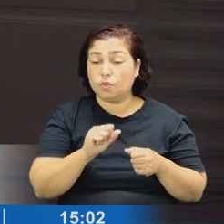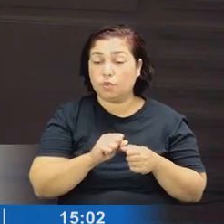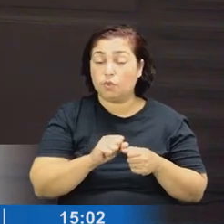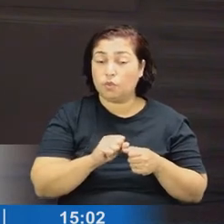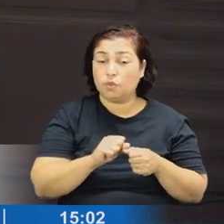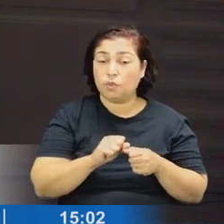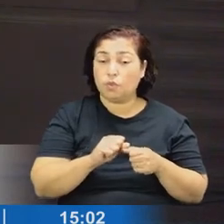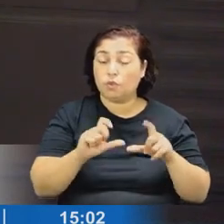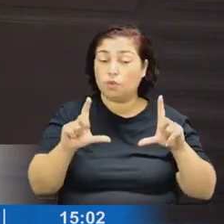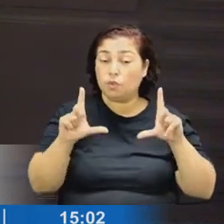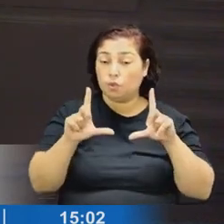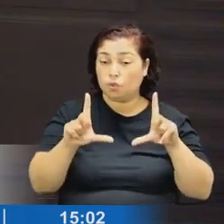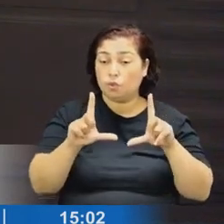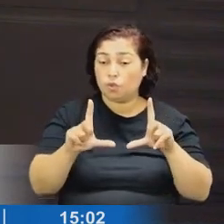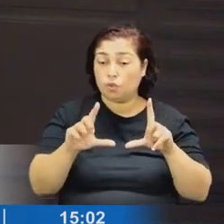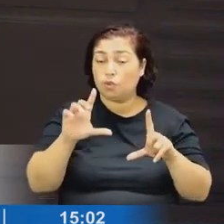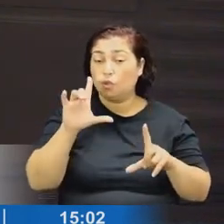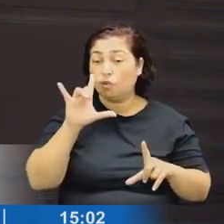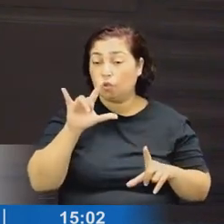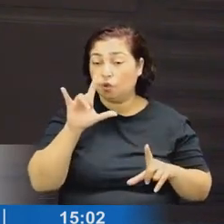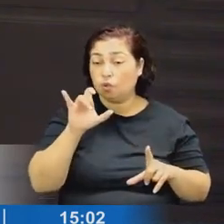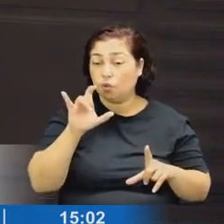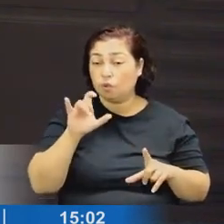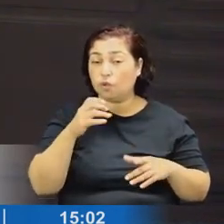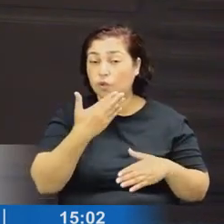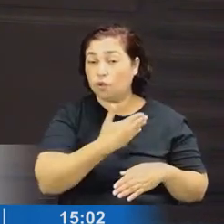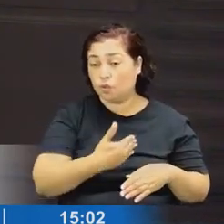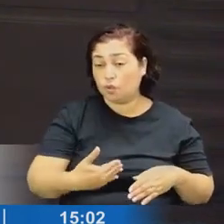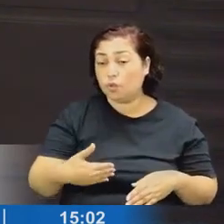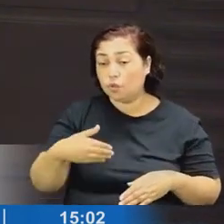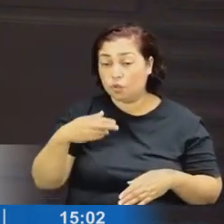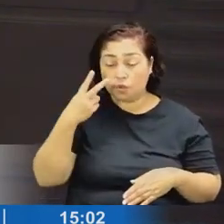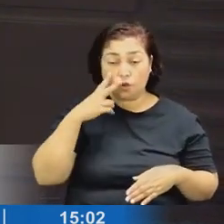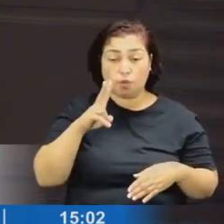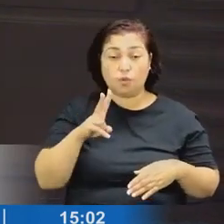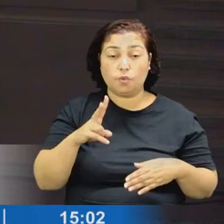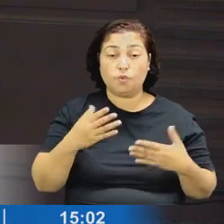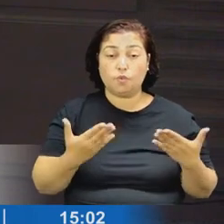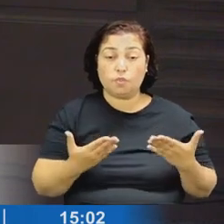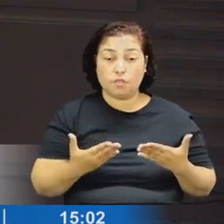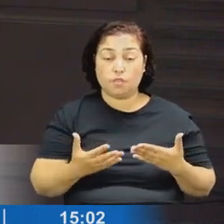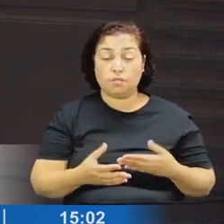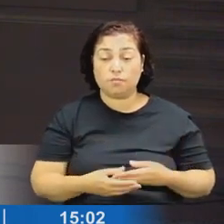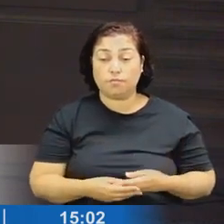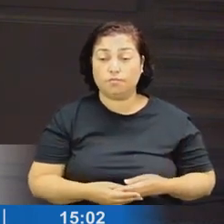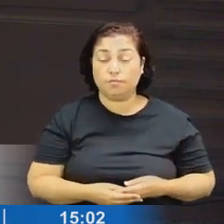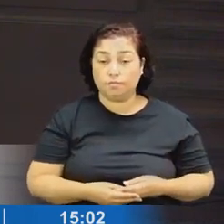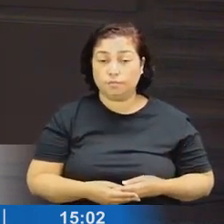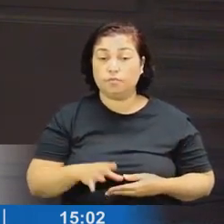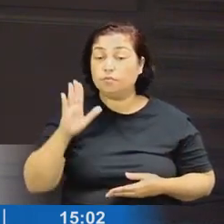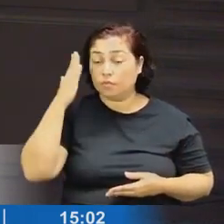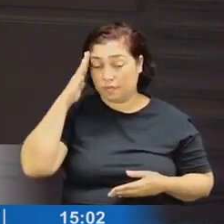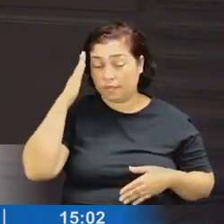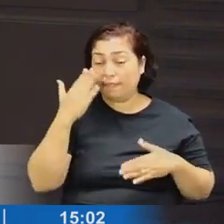e posta no Instagram porque ele sabe que no Instagram o público dele vai ver só que ele é uma postagem do Twitter entendeu